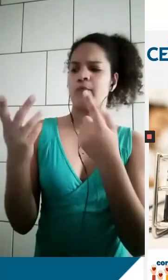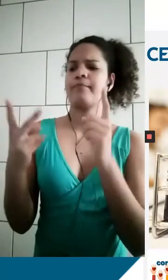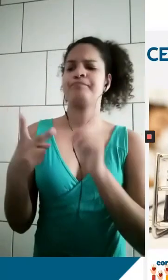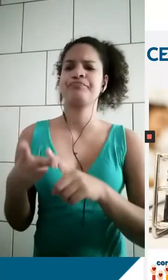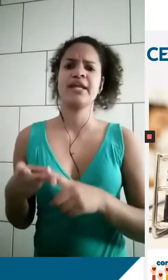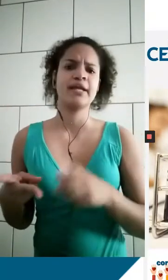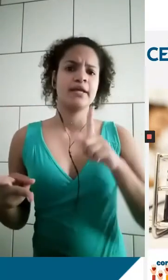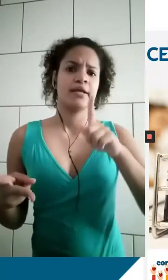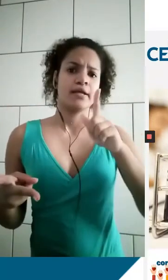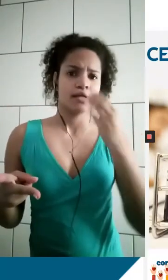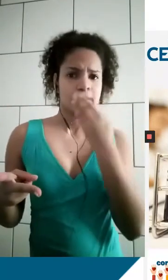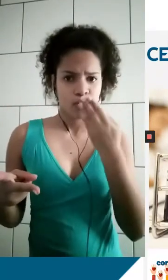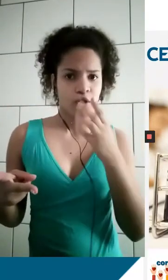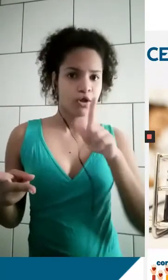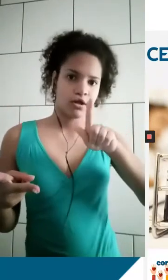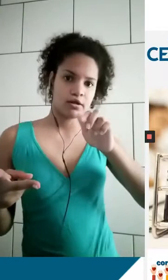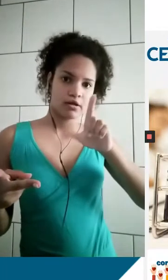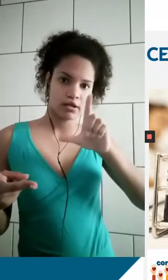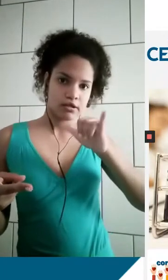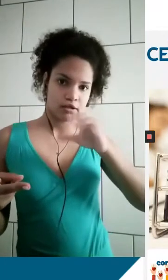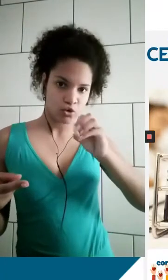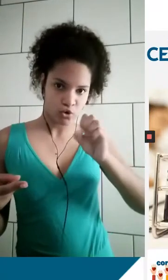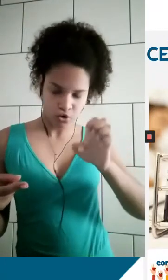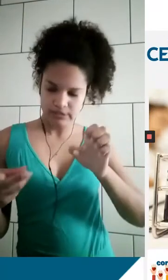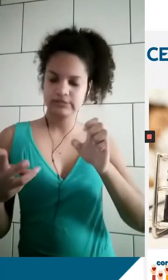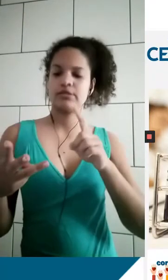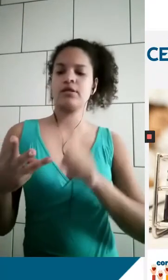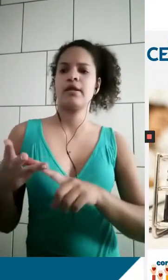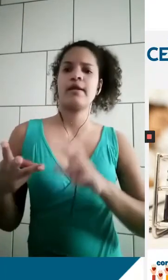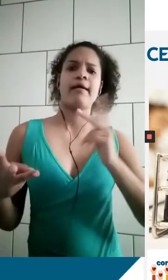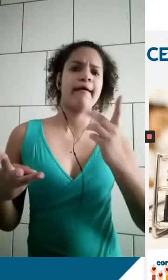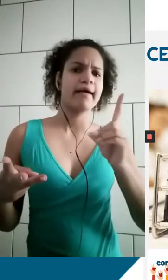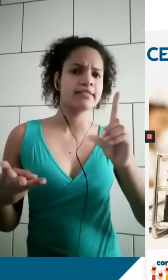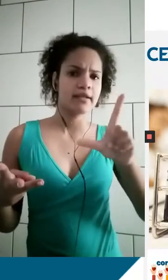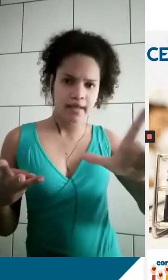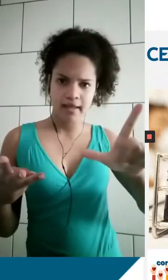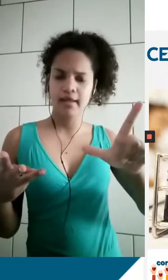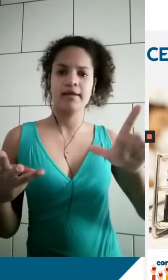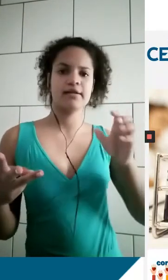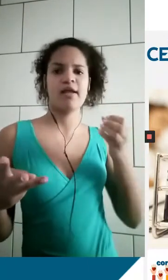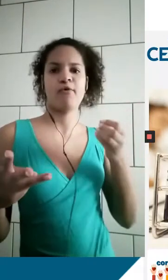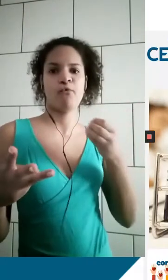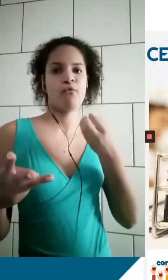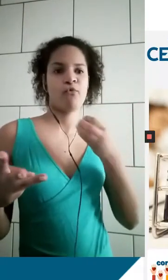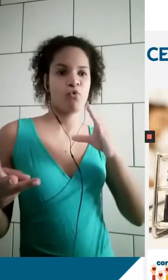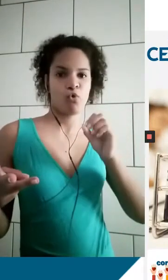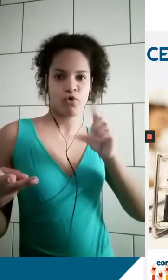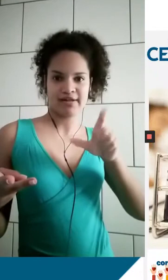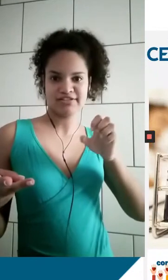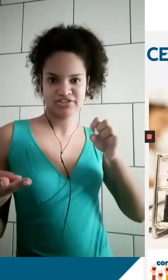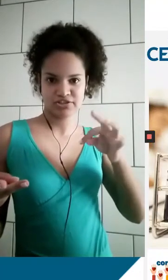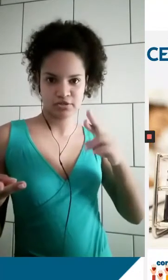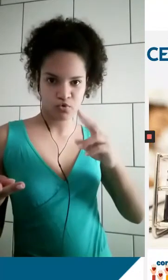vai encontrar lipoproteínas, melhor dizendo, o colesterol, o HDL, chamado bom